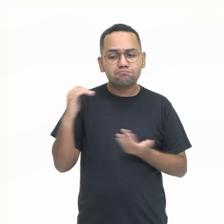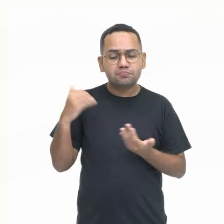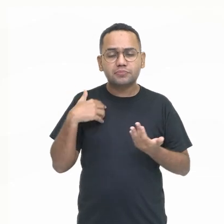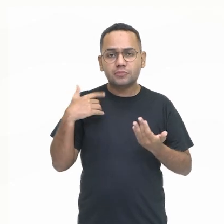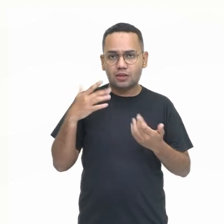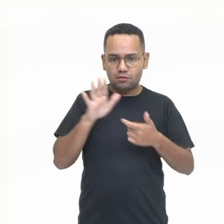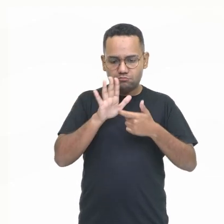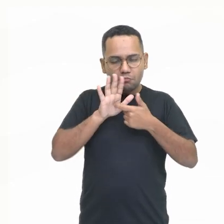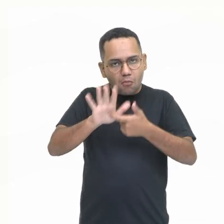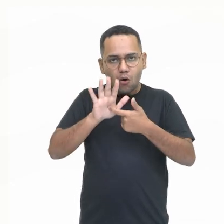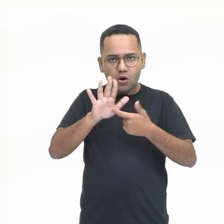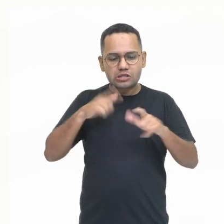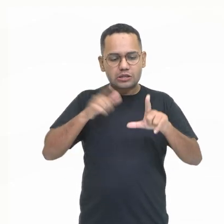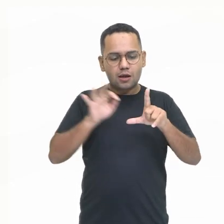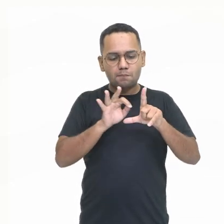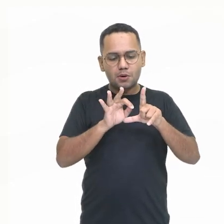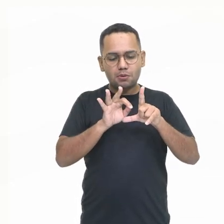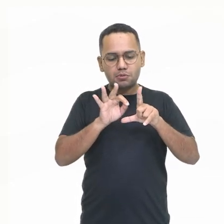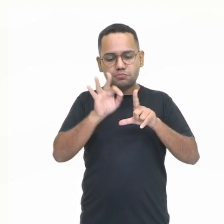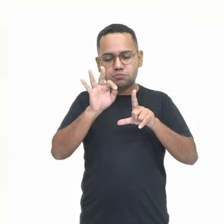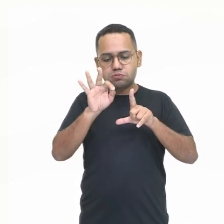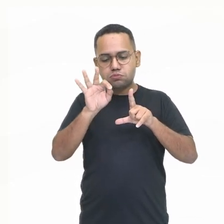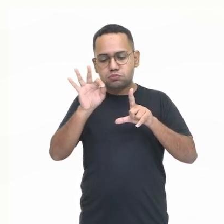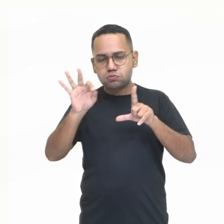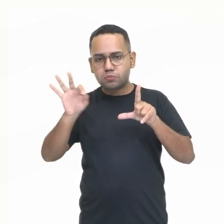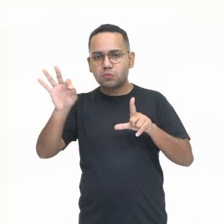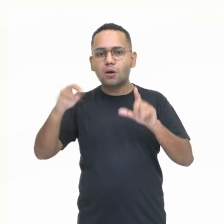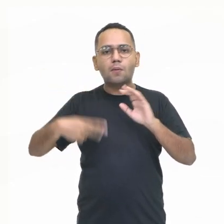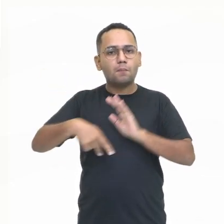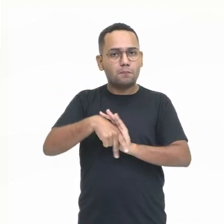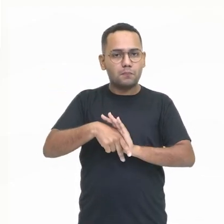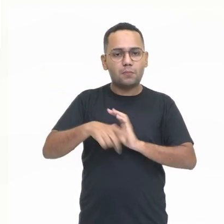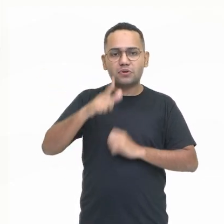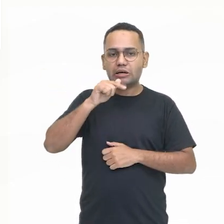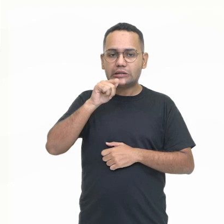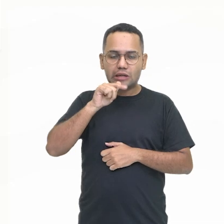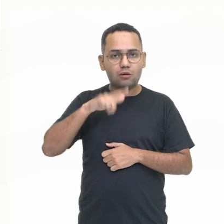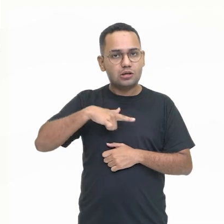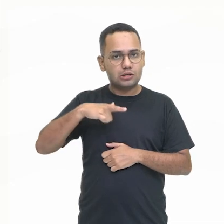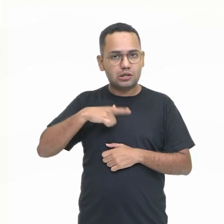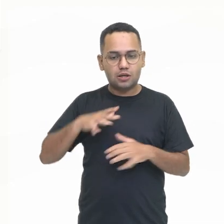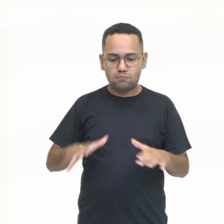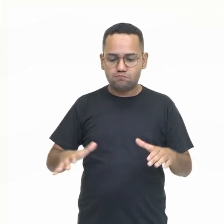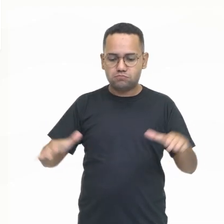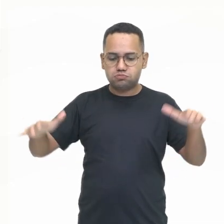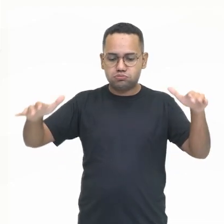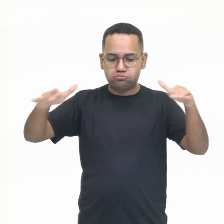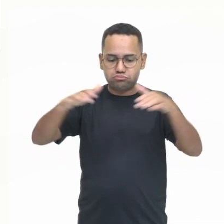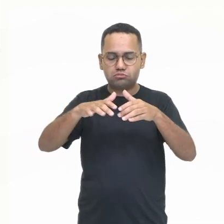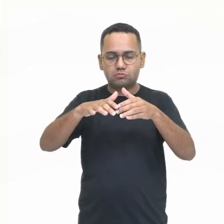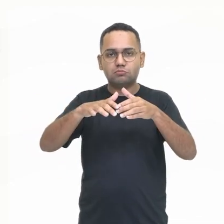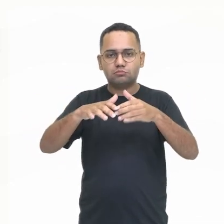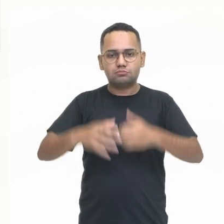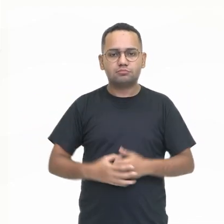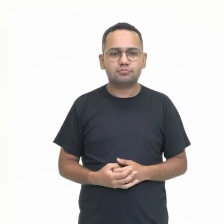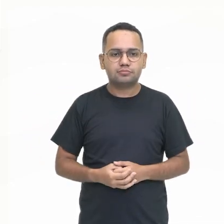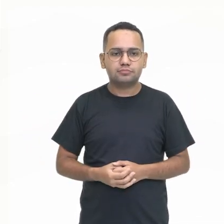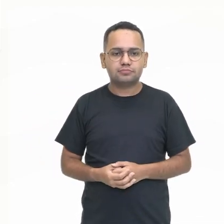de água em um reservatório. Observe aqui o gráfico. Olha só. Eis aqui o gráfico que mostra